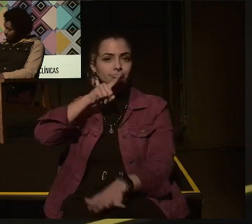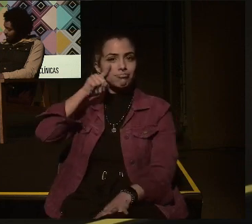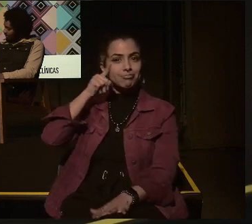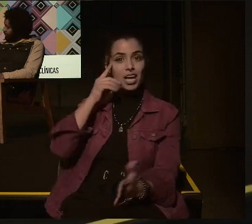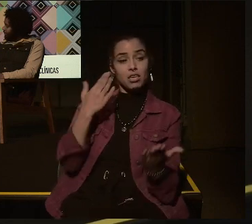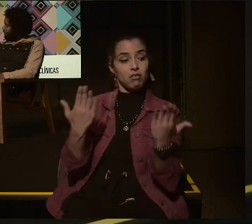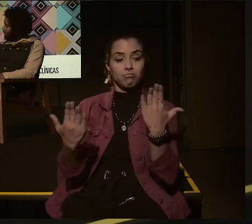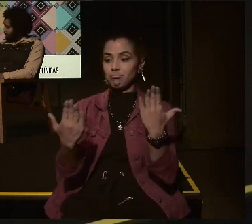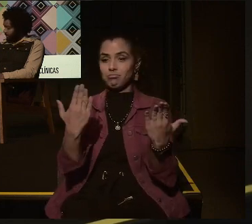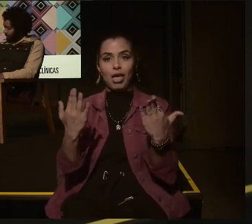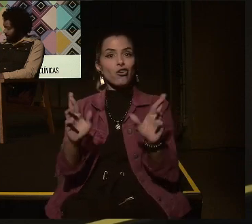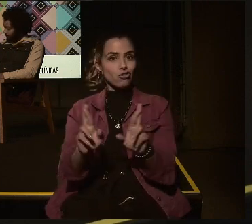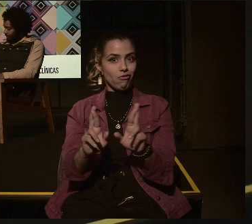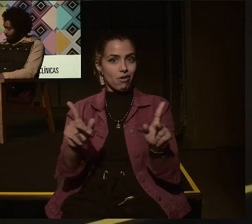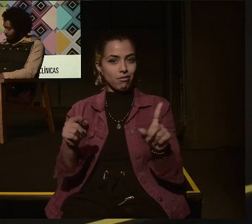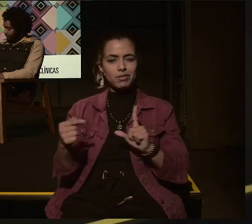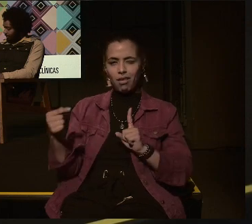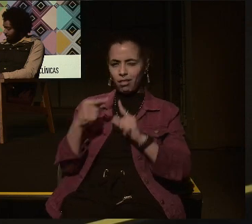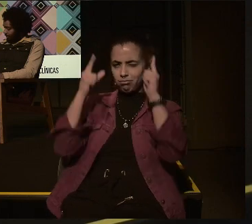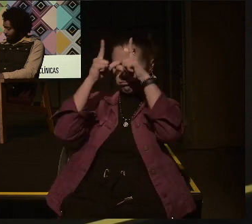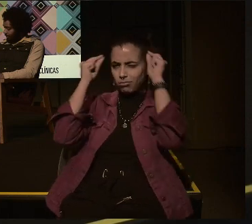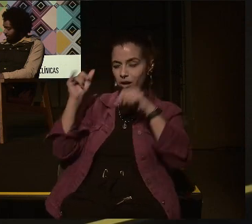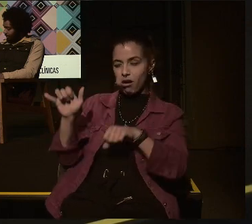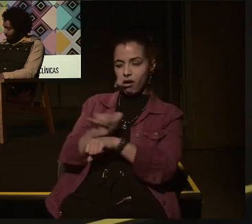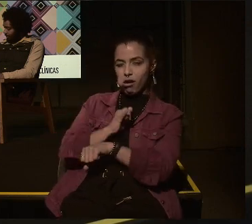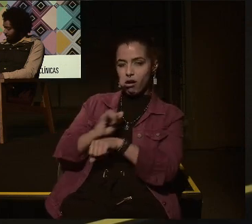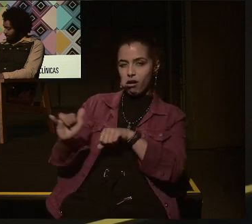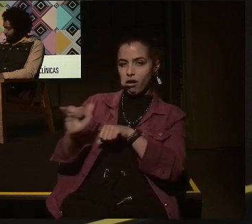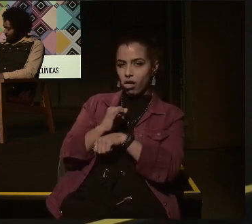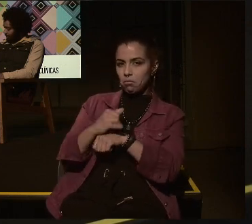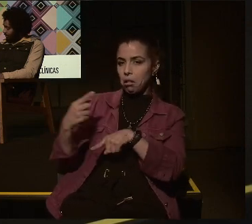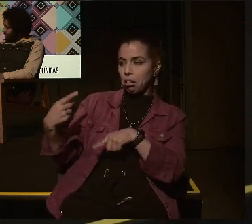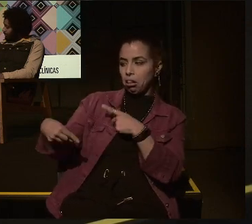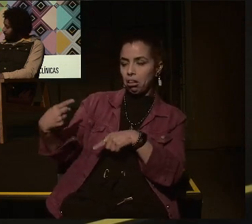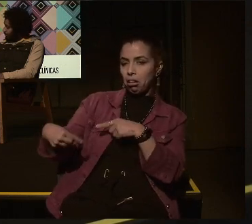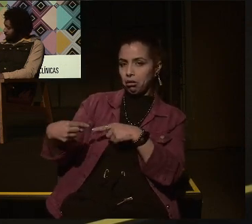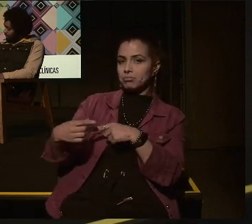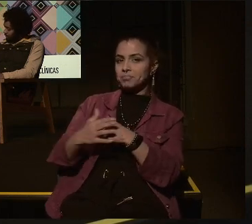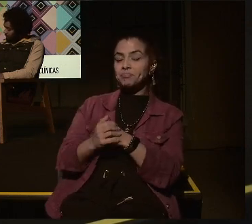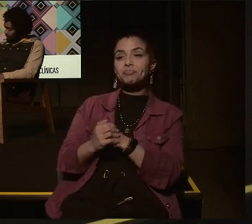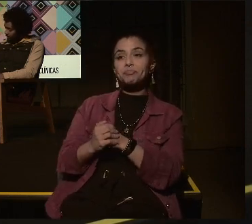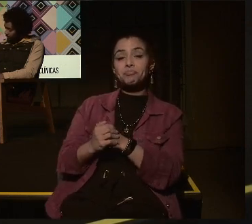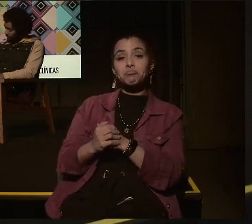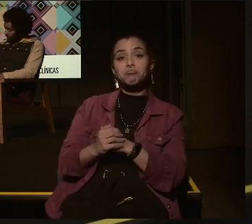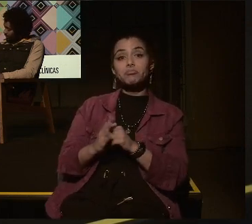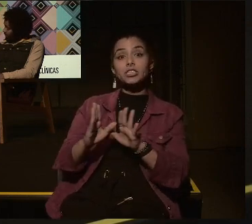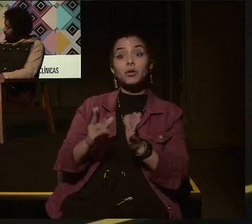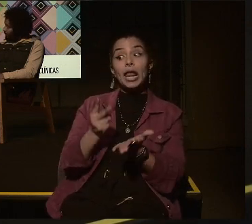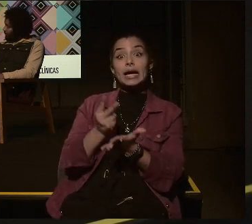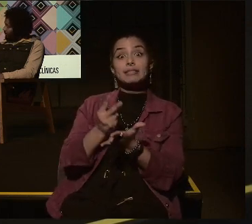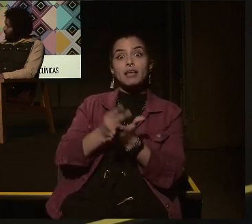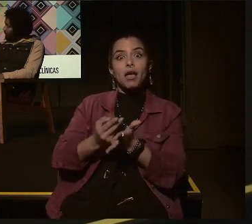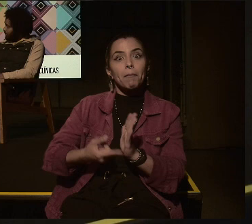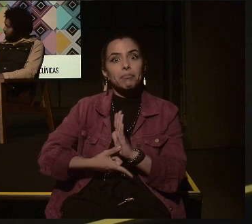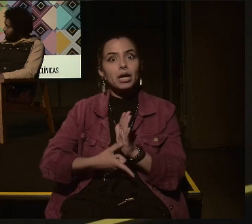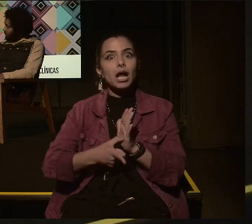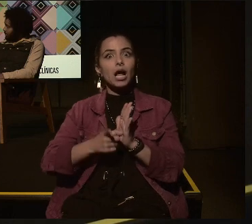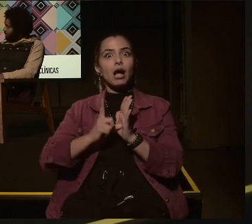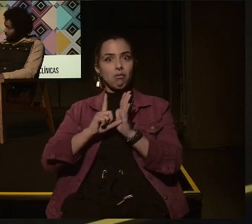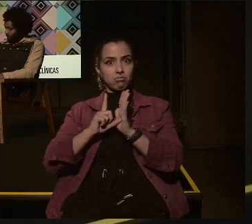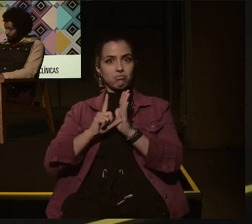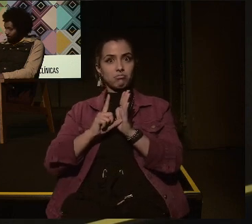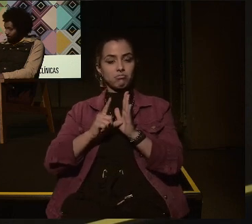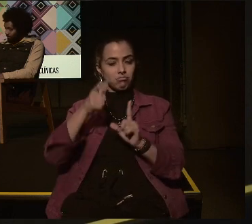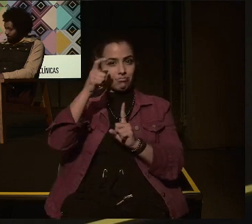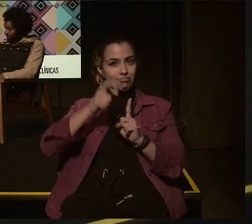O que, que ela faz? E assim vai. Eu acho que isso não entende. Ela vai, quando ele tá pra chegar, ela, mano, põe